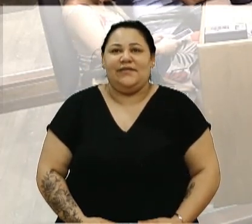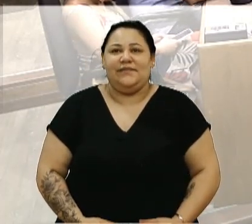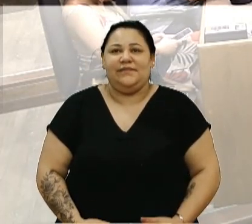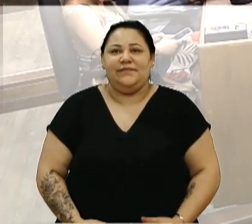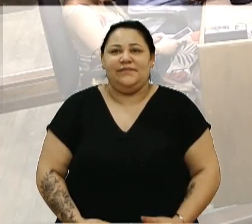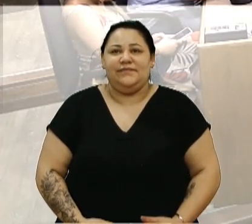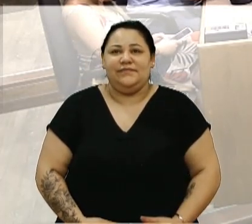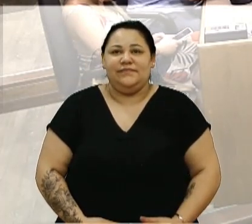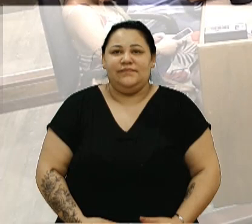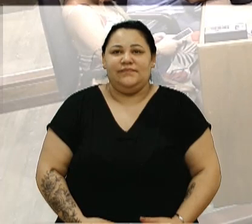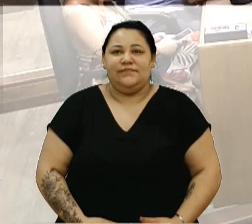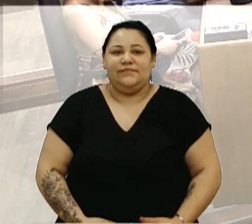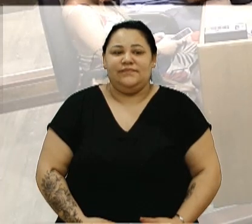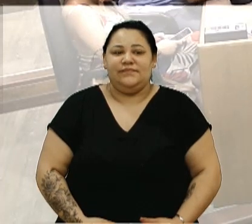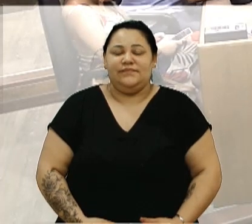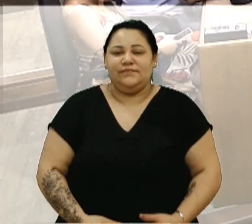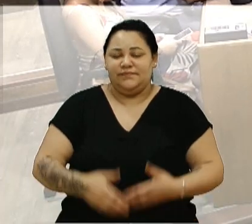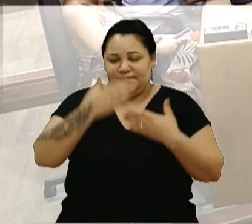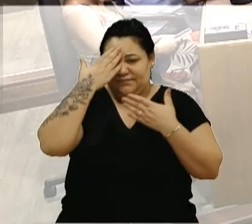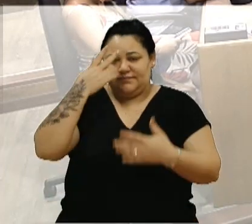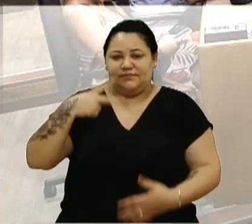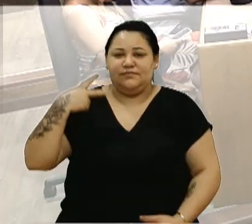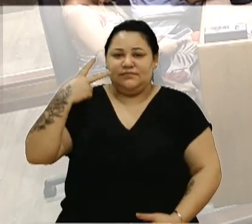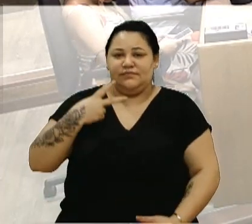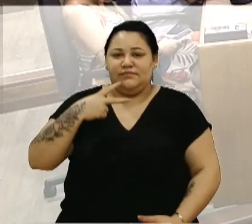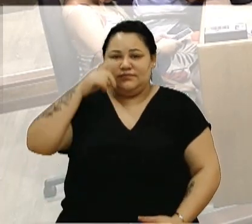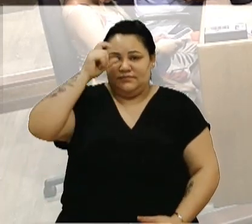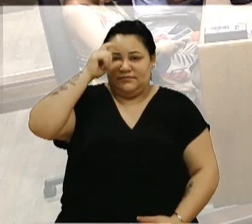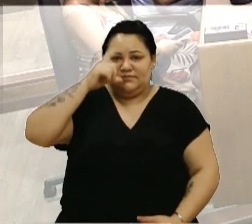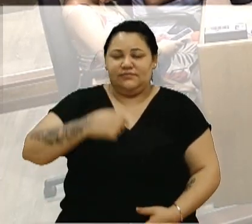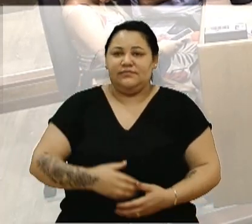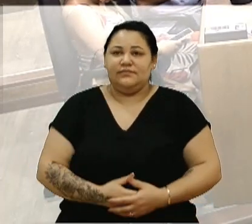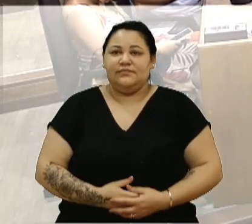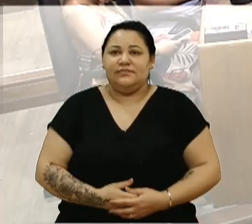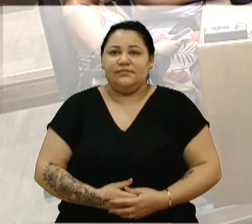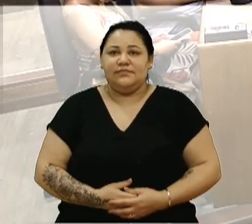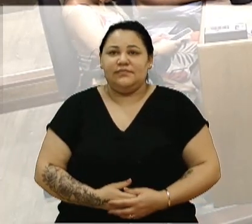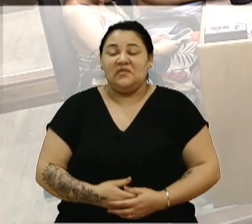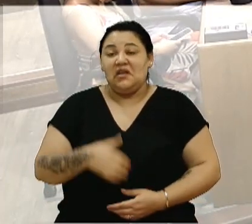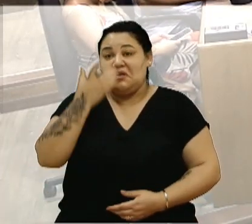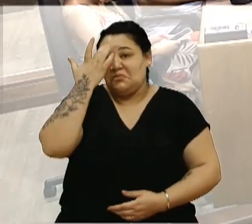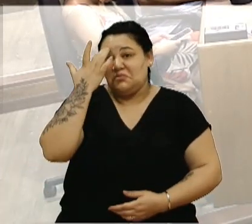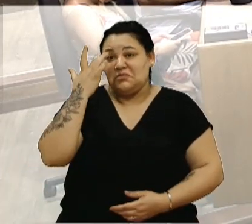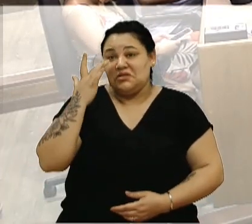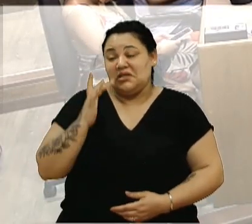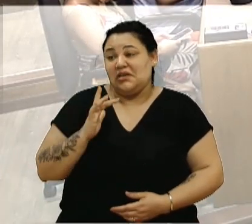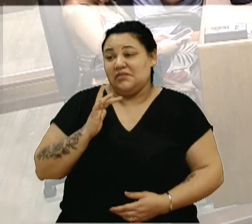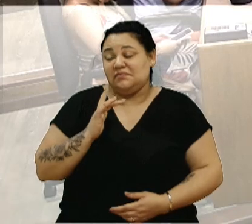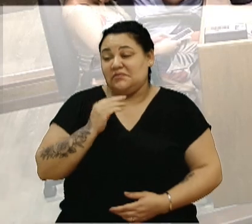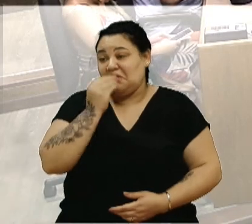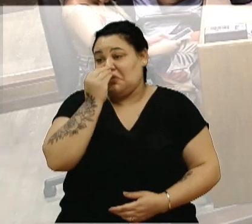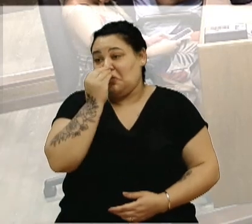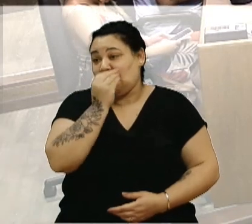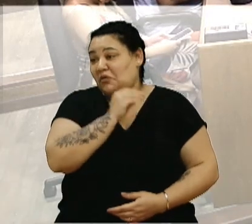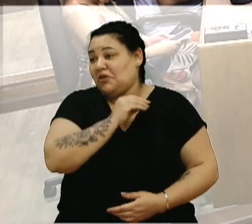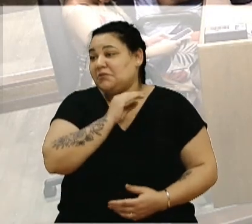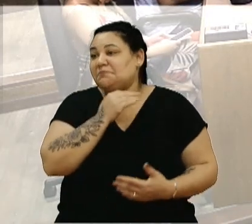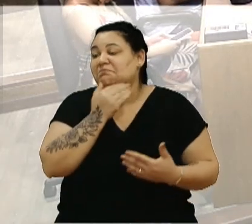imediato. Obrigado, vereador Scalco. Pois é, eu não sei se é disfarçatez,